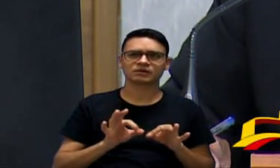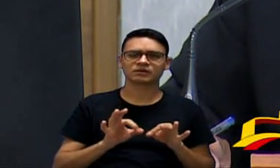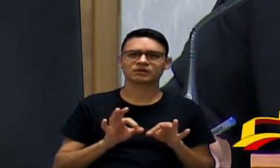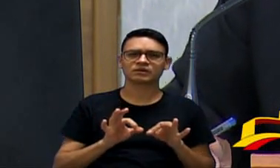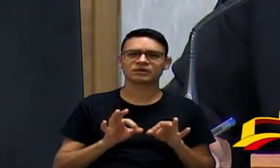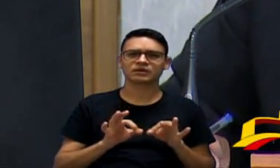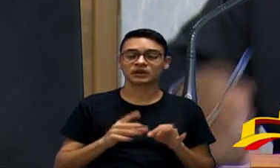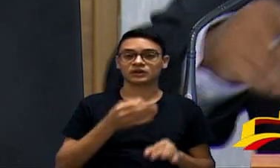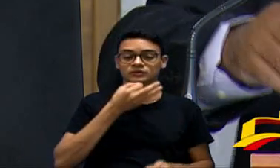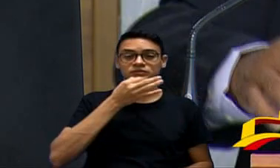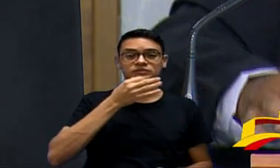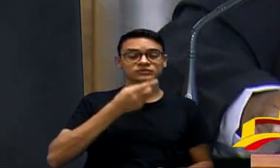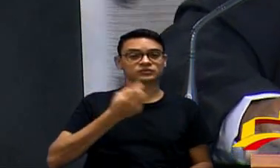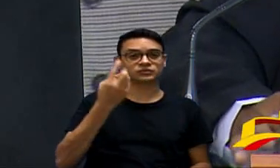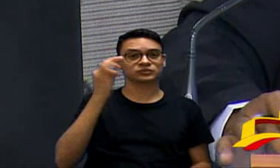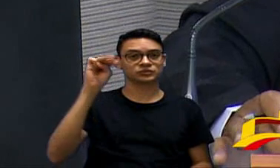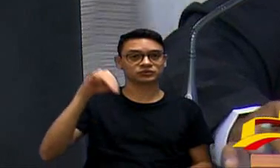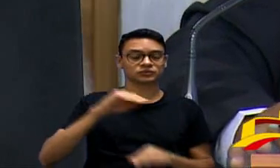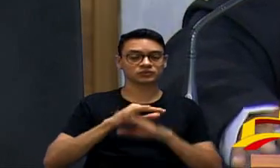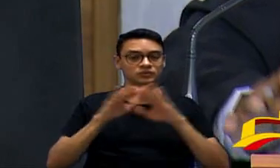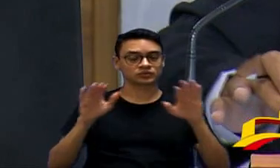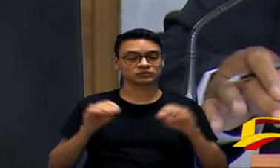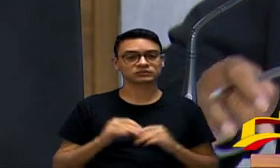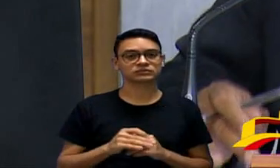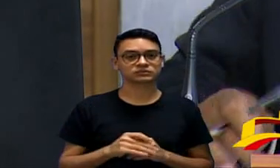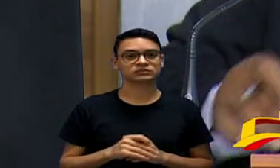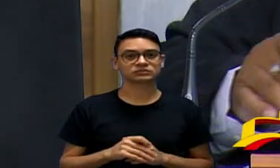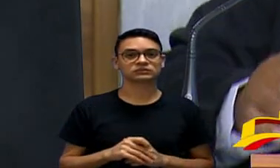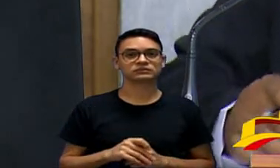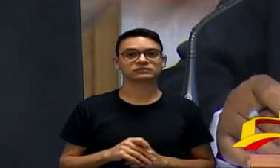Não, não, é o justificativo de voto. Um minutinho, justificativo. É.